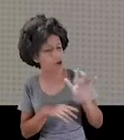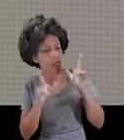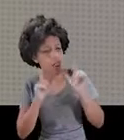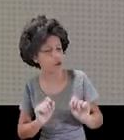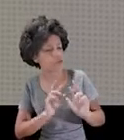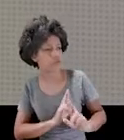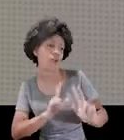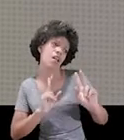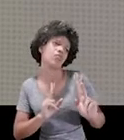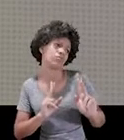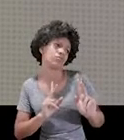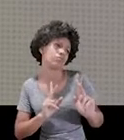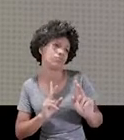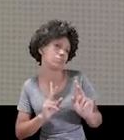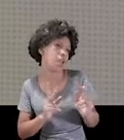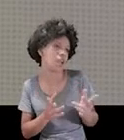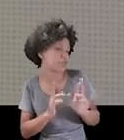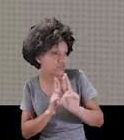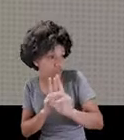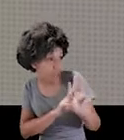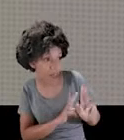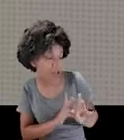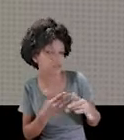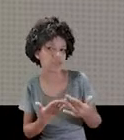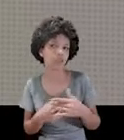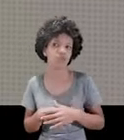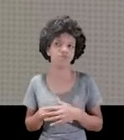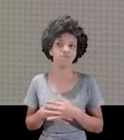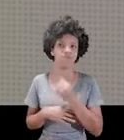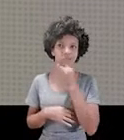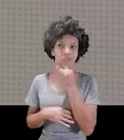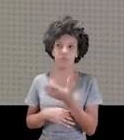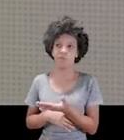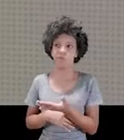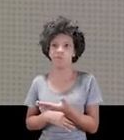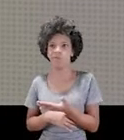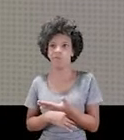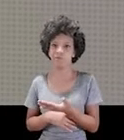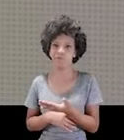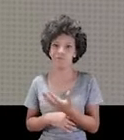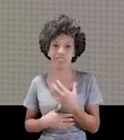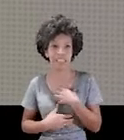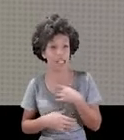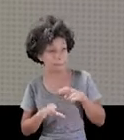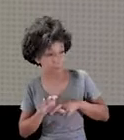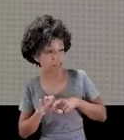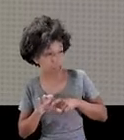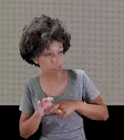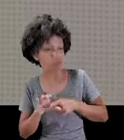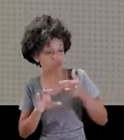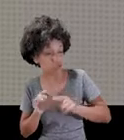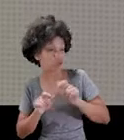pessoal fala gringos diferentes também não fala com mesma língua então você meio que acaba é um